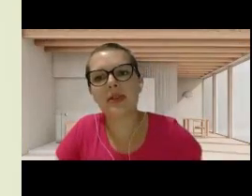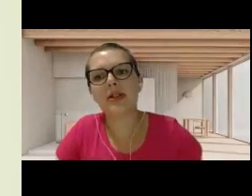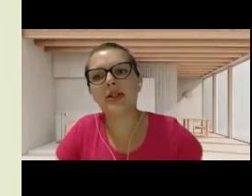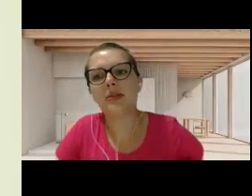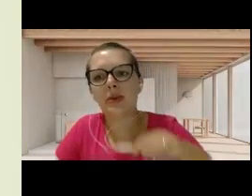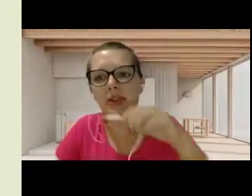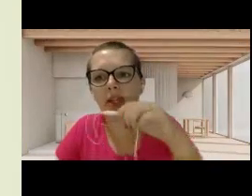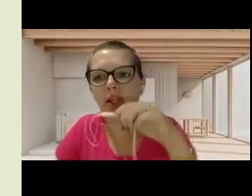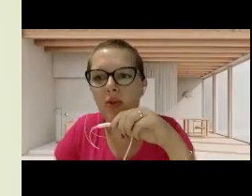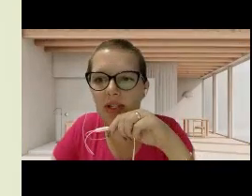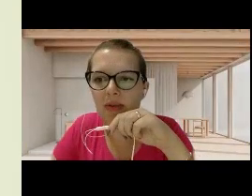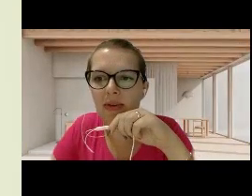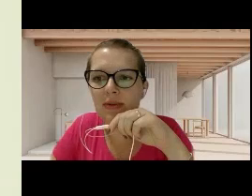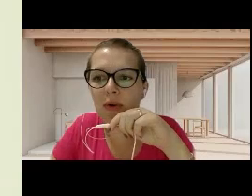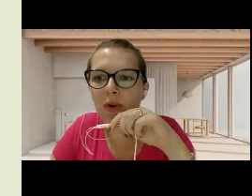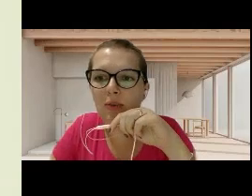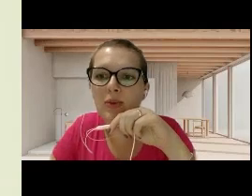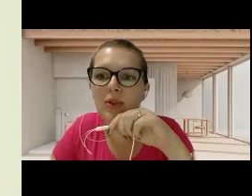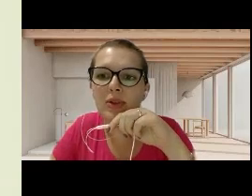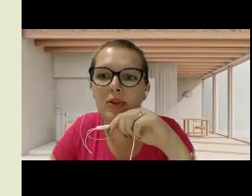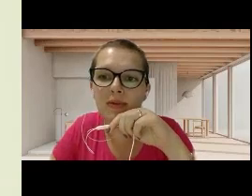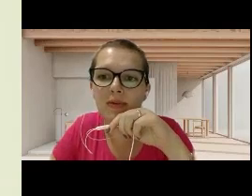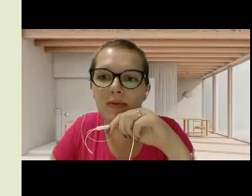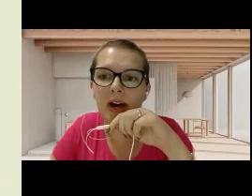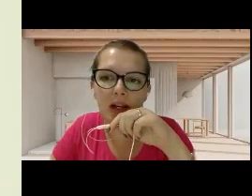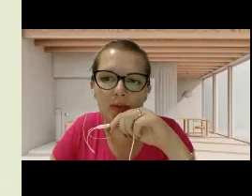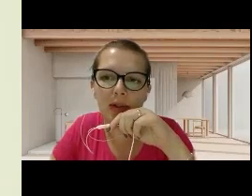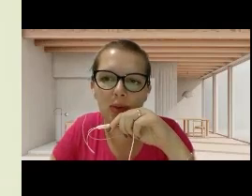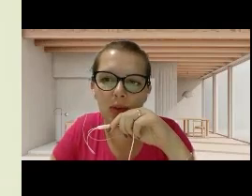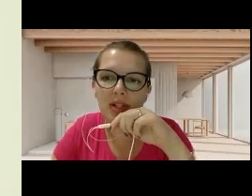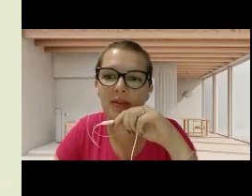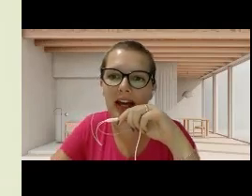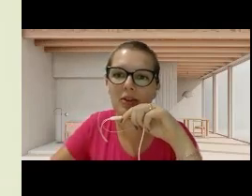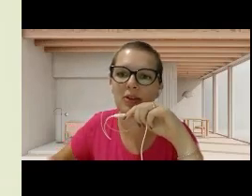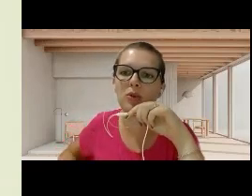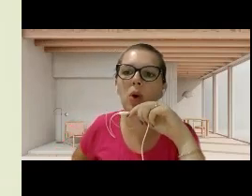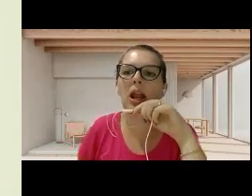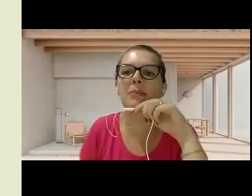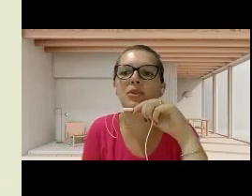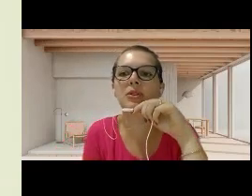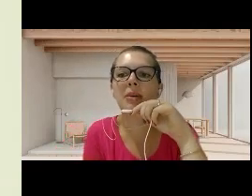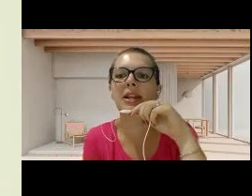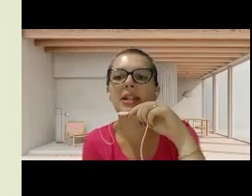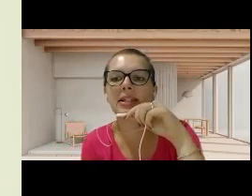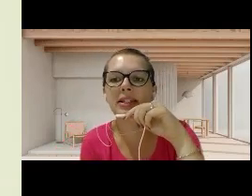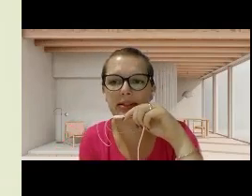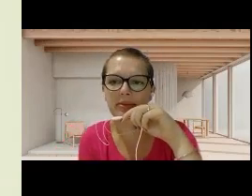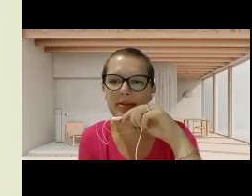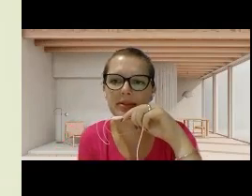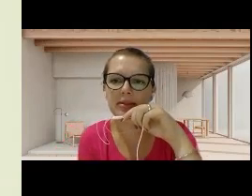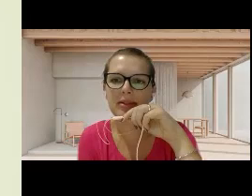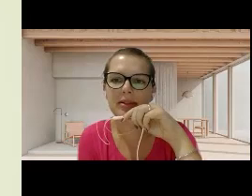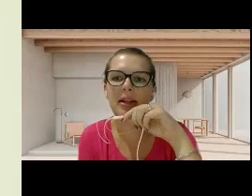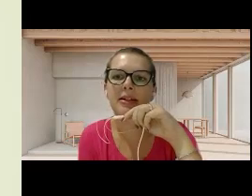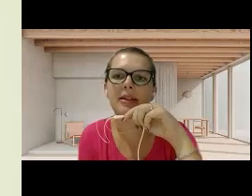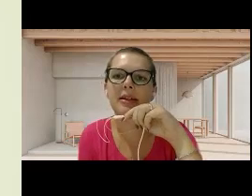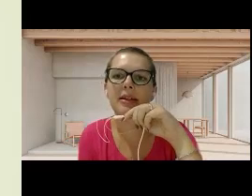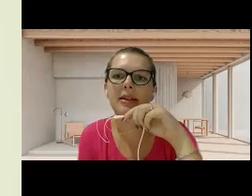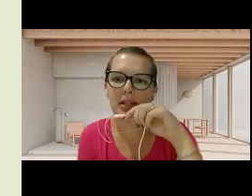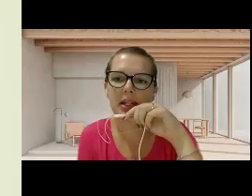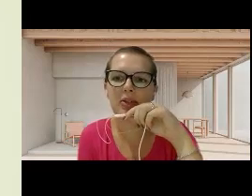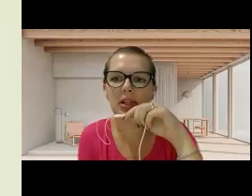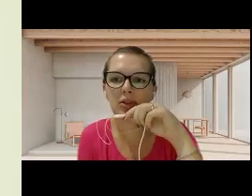monitoramento por sensores talvez foi um dos vários fatores falhos no colapso da Mariana.